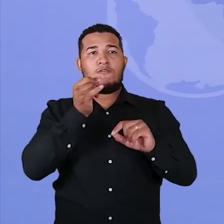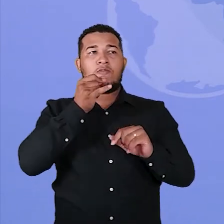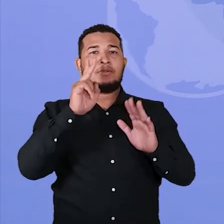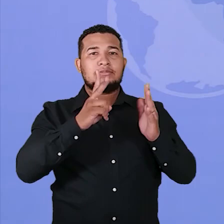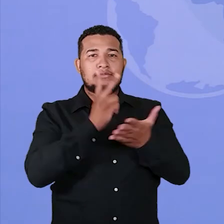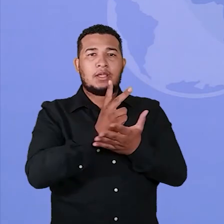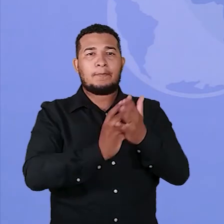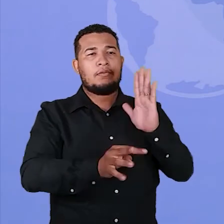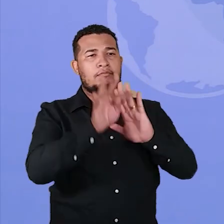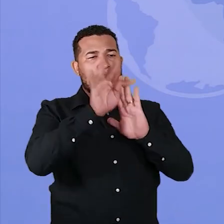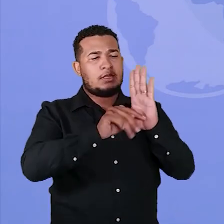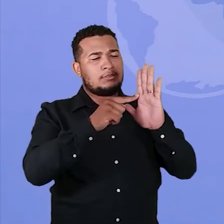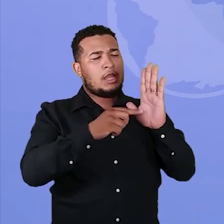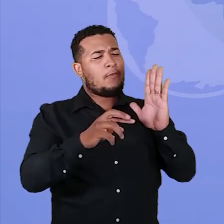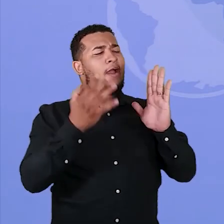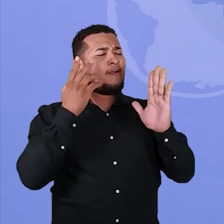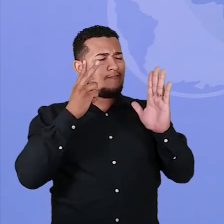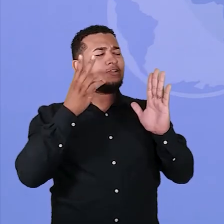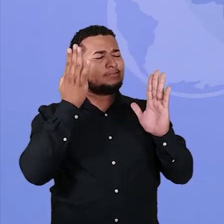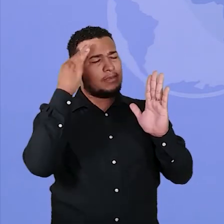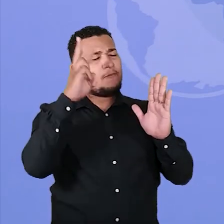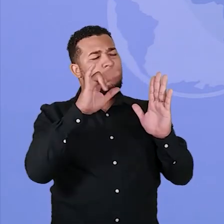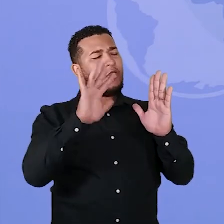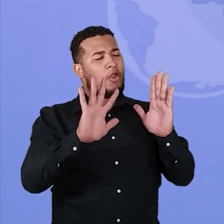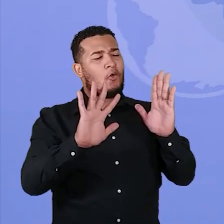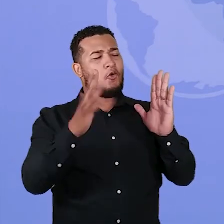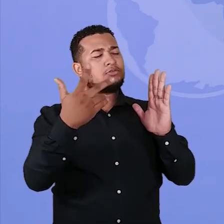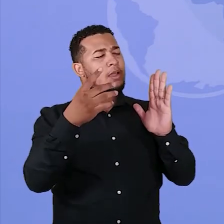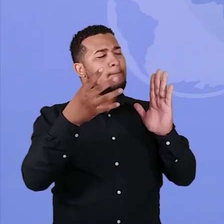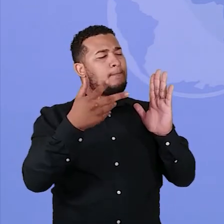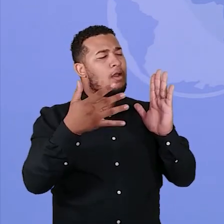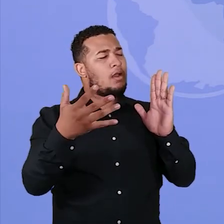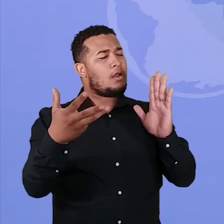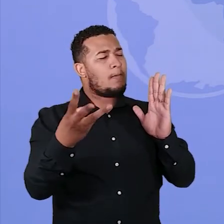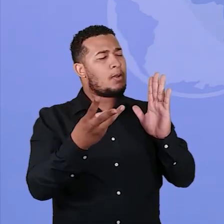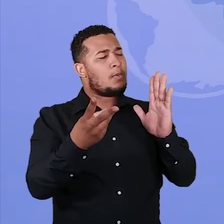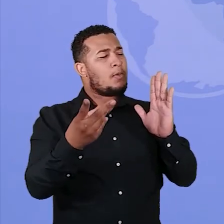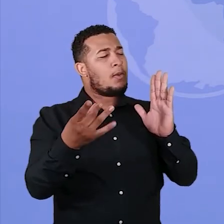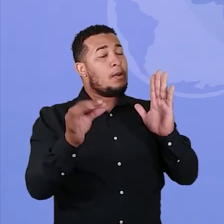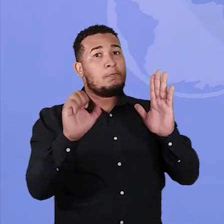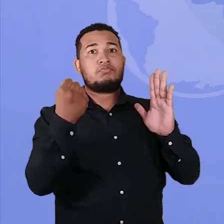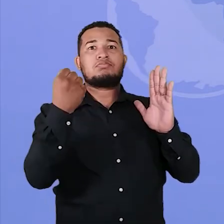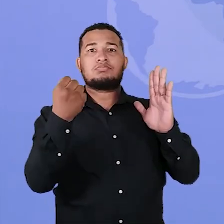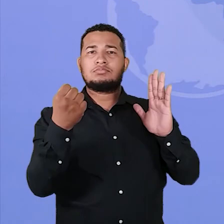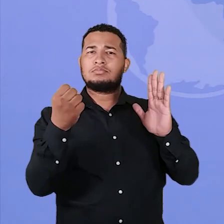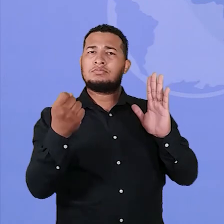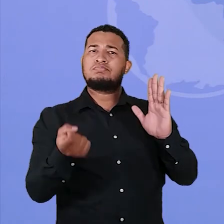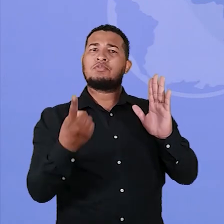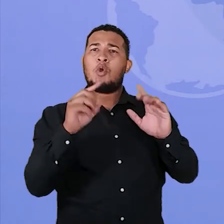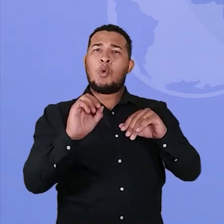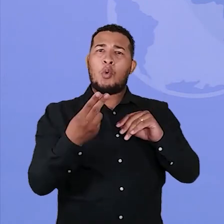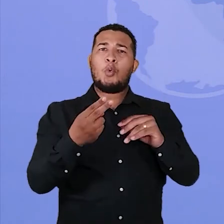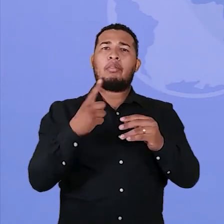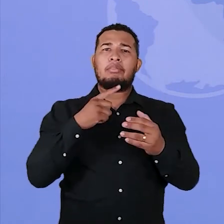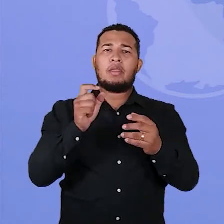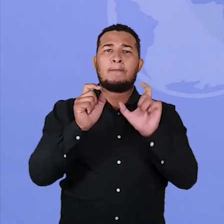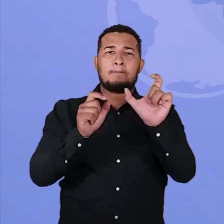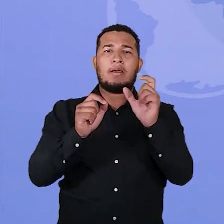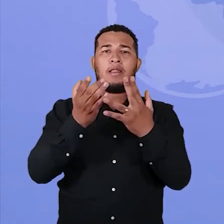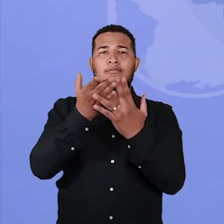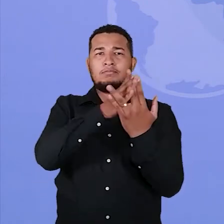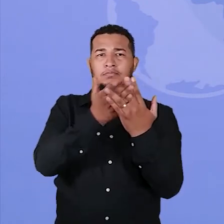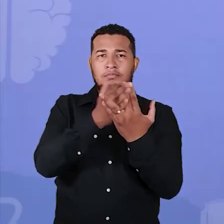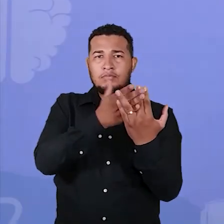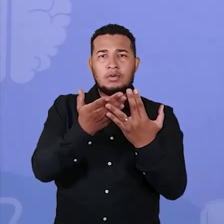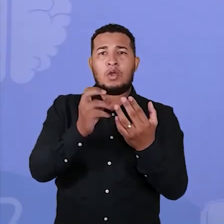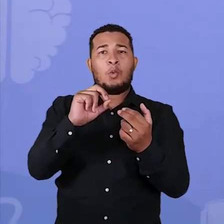vê um texto ali que você tinha uma expectativa e essa expectativa foi quebrada, seja por ambiguidade, seja por